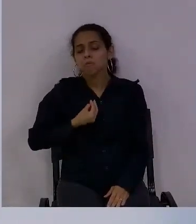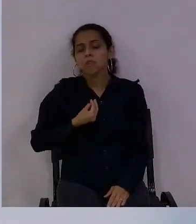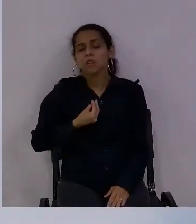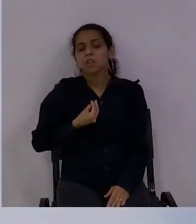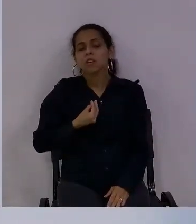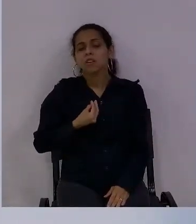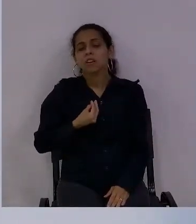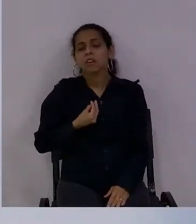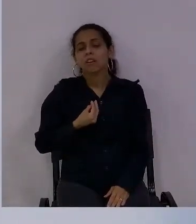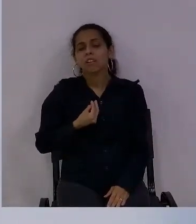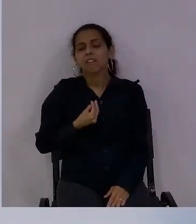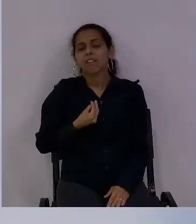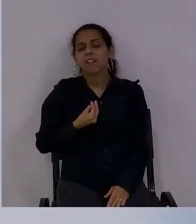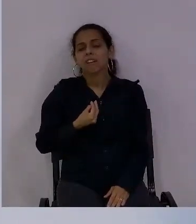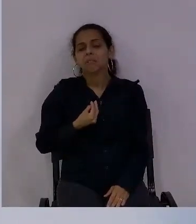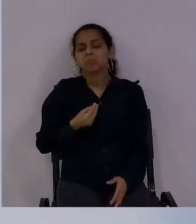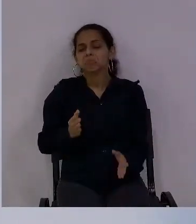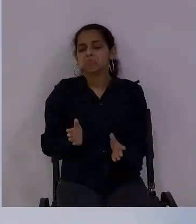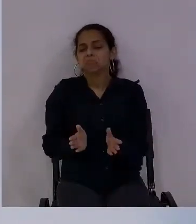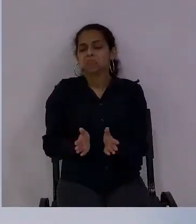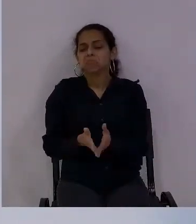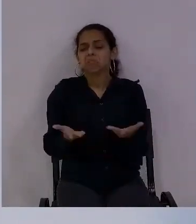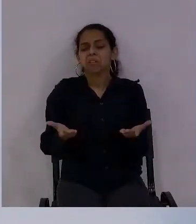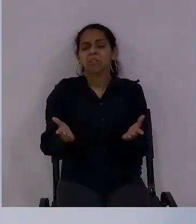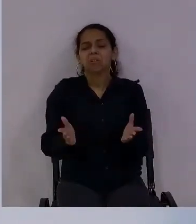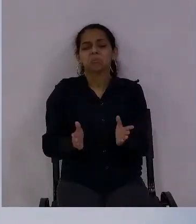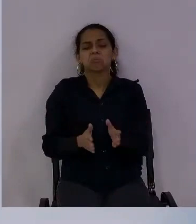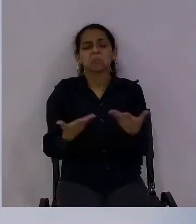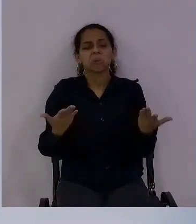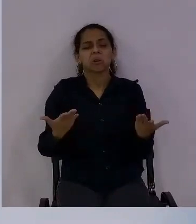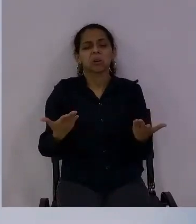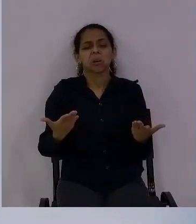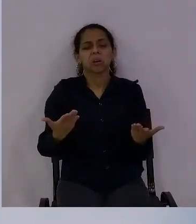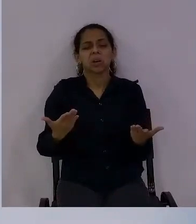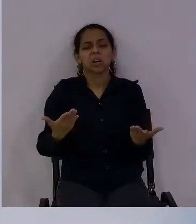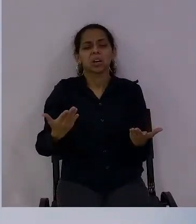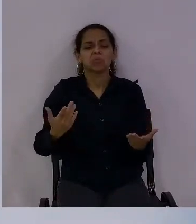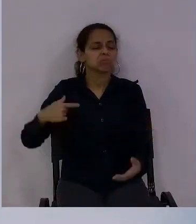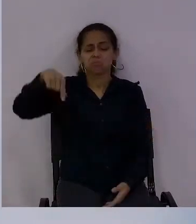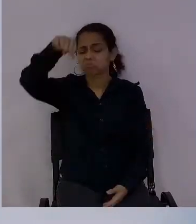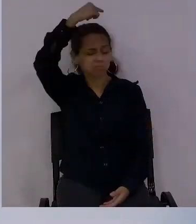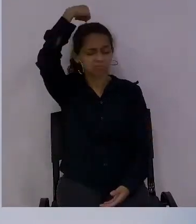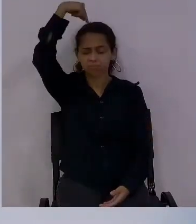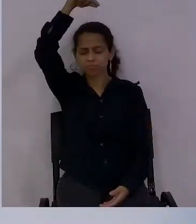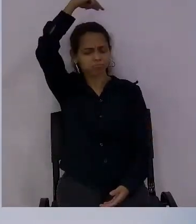de baixíssimo padrão de moral e santidade.